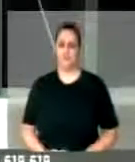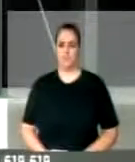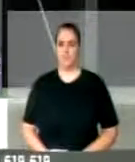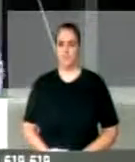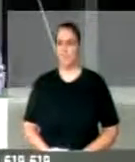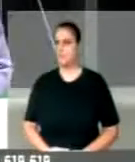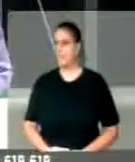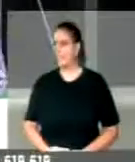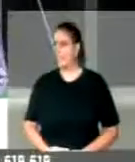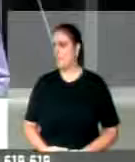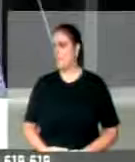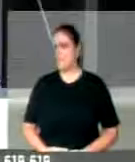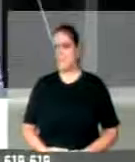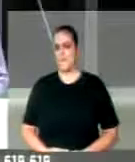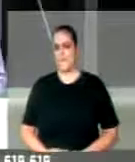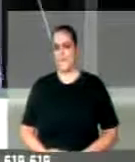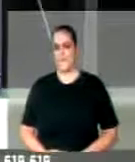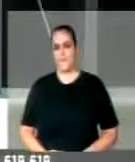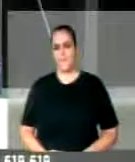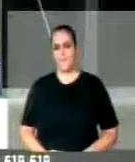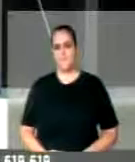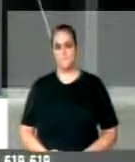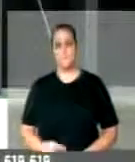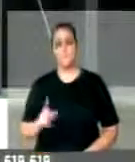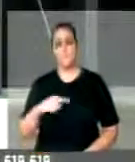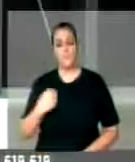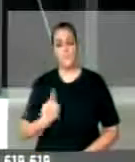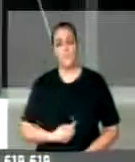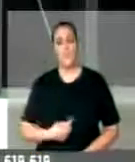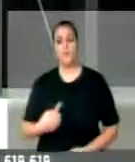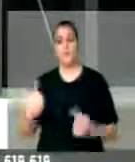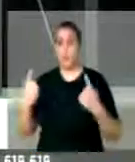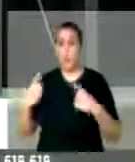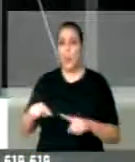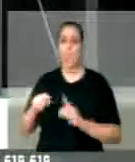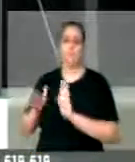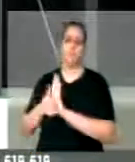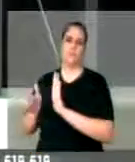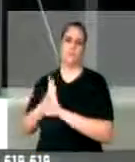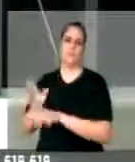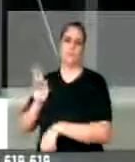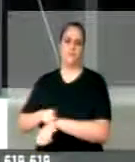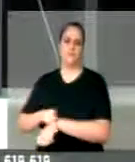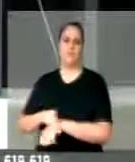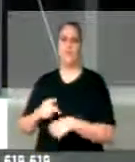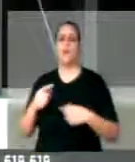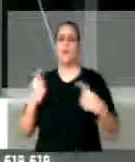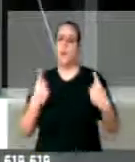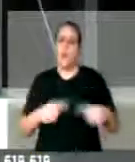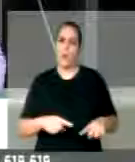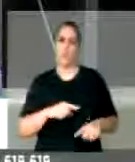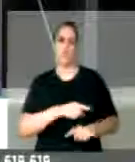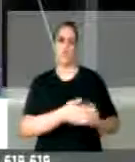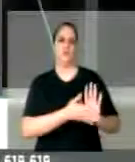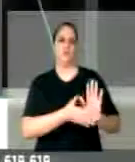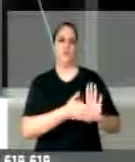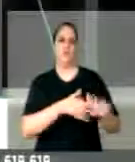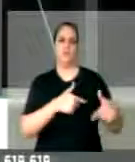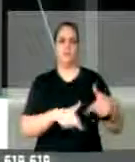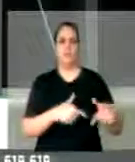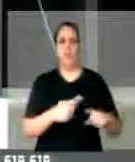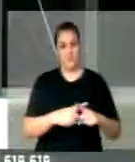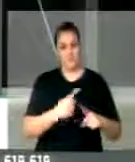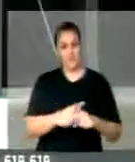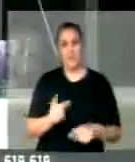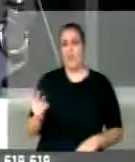Previdência, mas estamos parando também contra a reforma trabalhista, porque as duas estão combinadas,